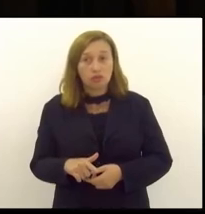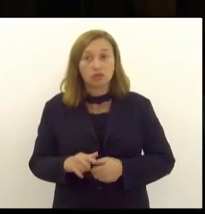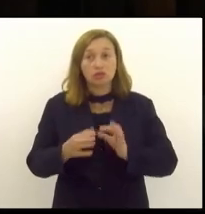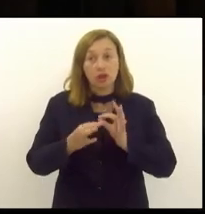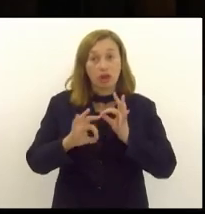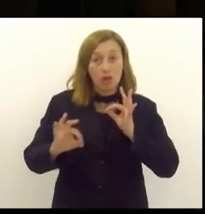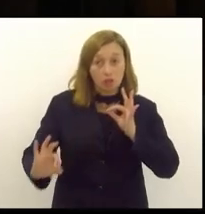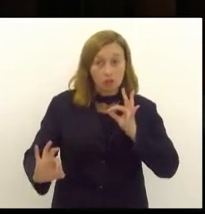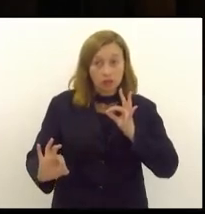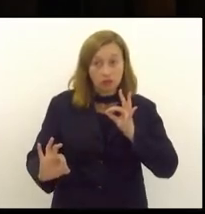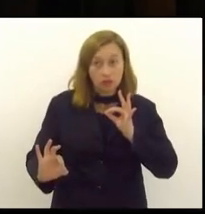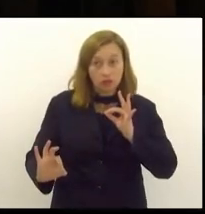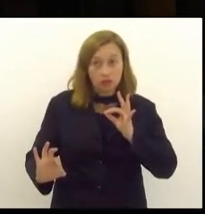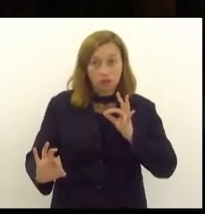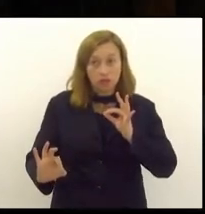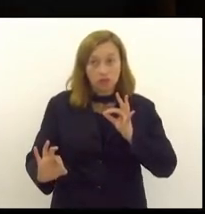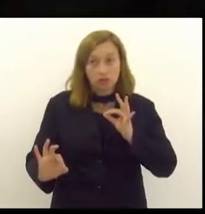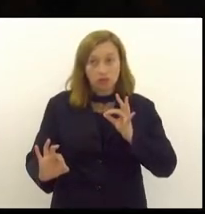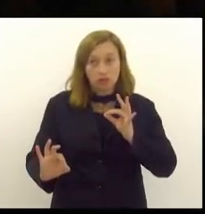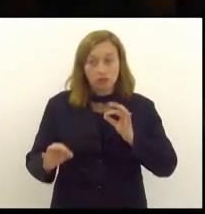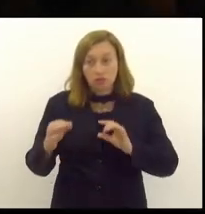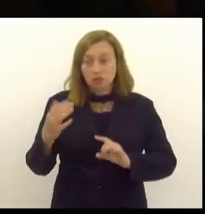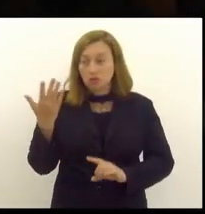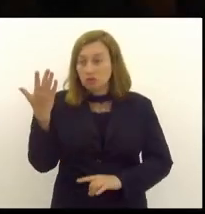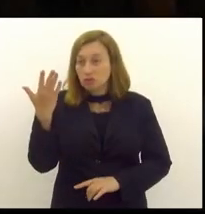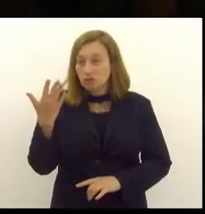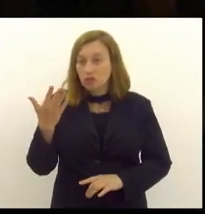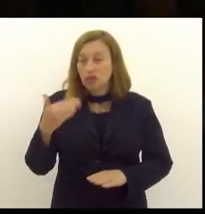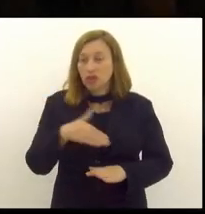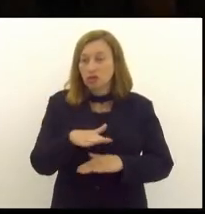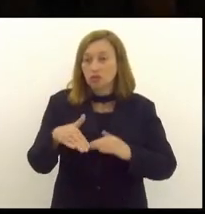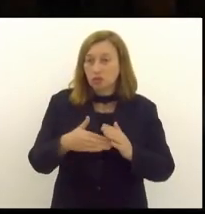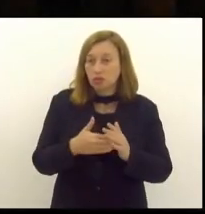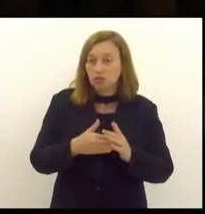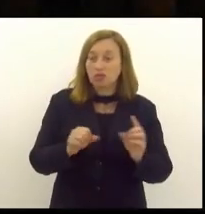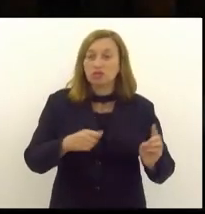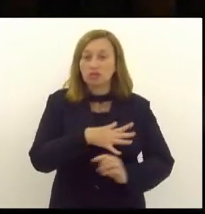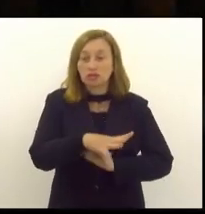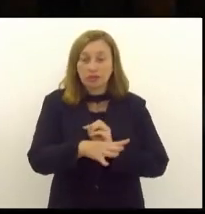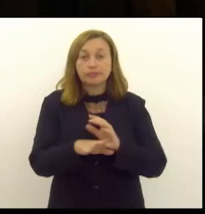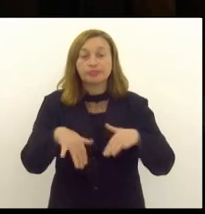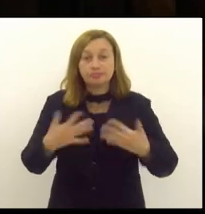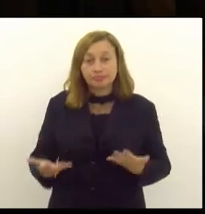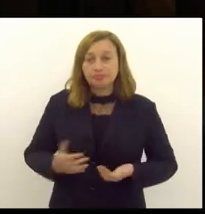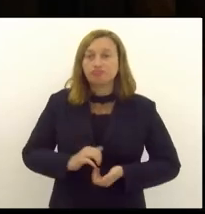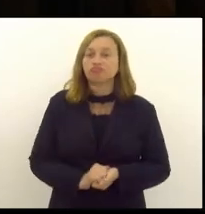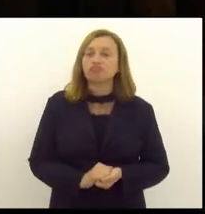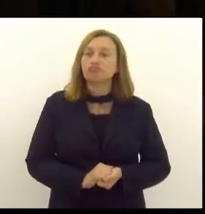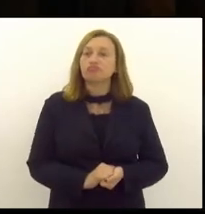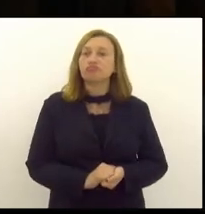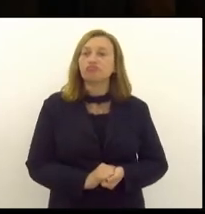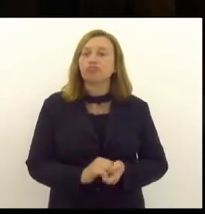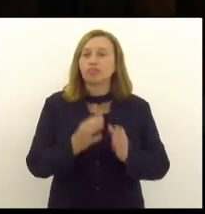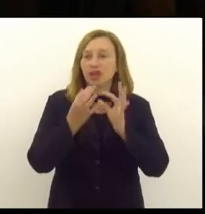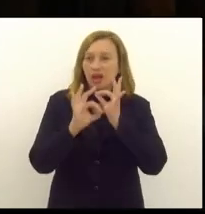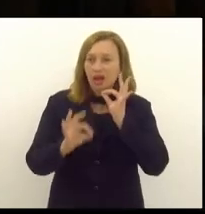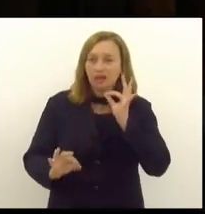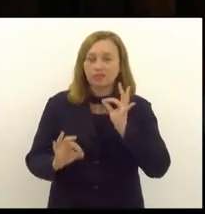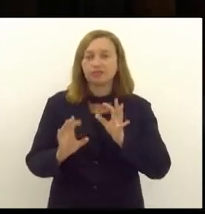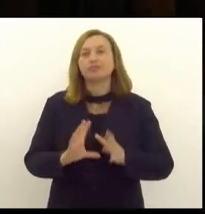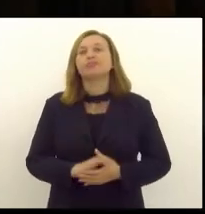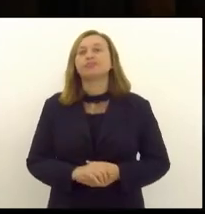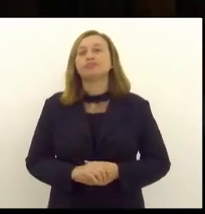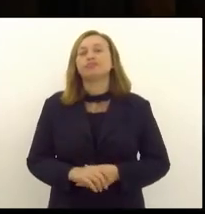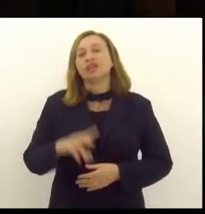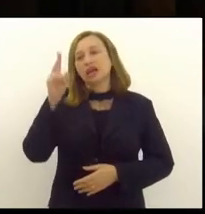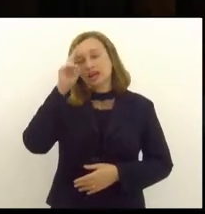longe, sem os olhares atentos de todos aqui. Então, sem me alongar, não posso deixar de